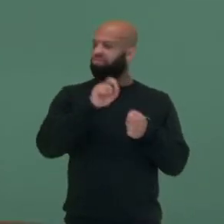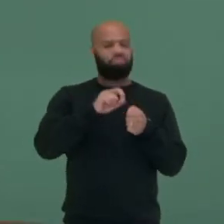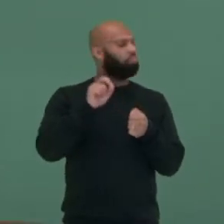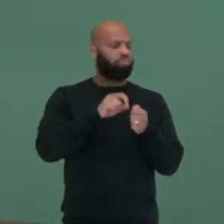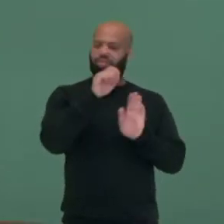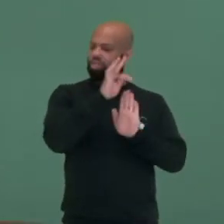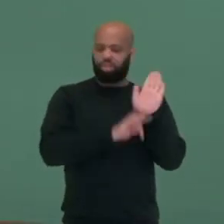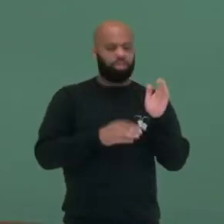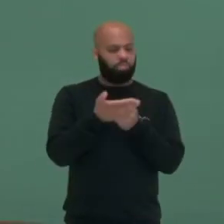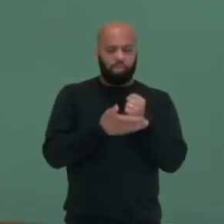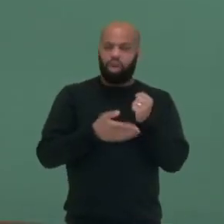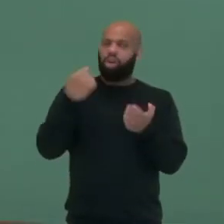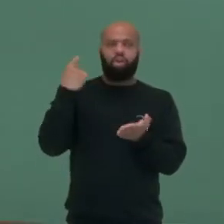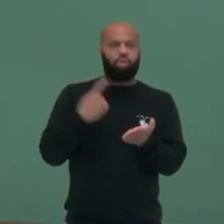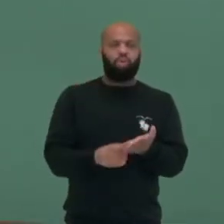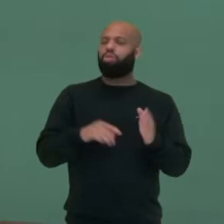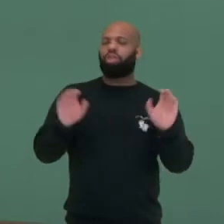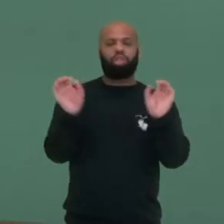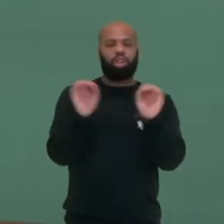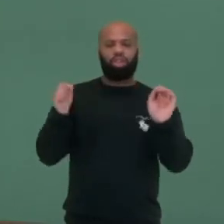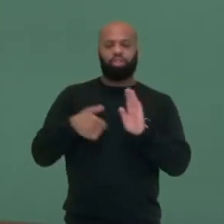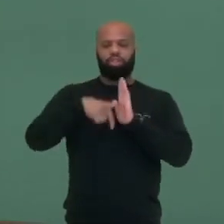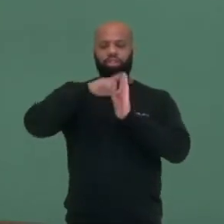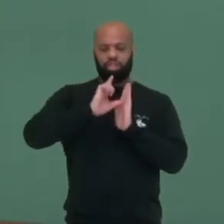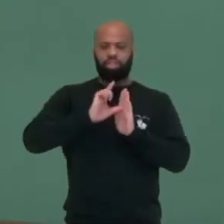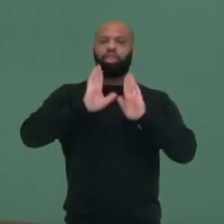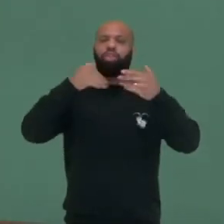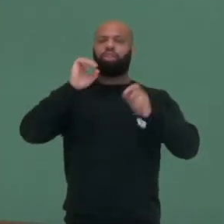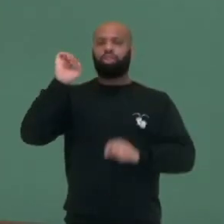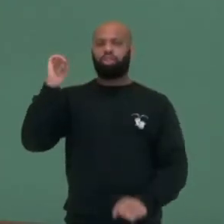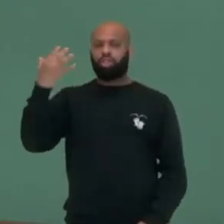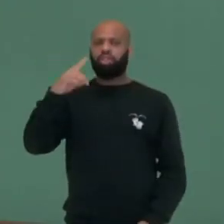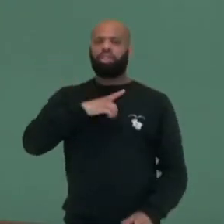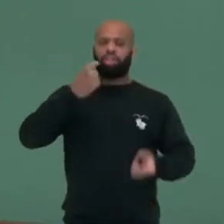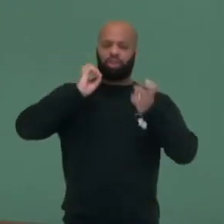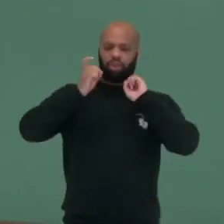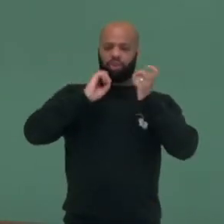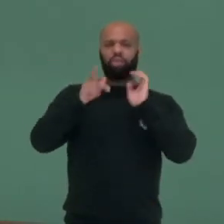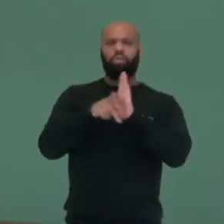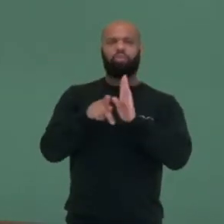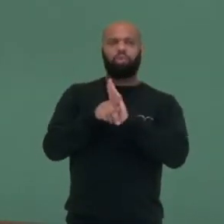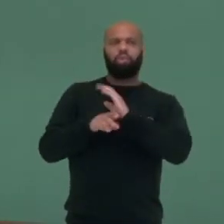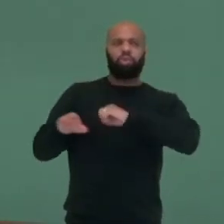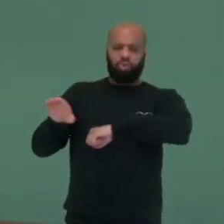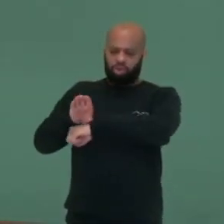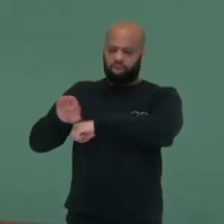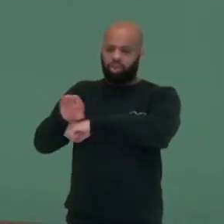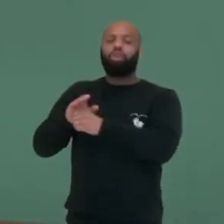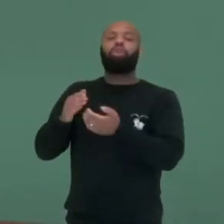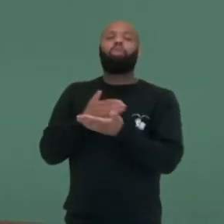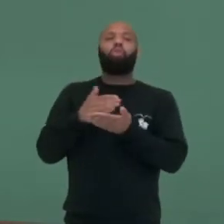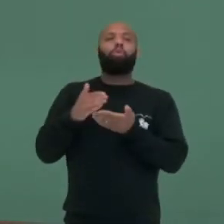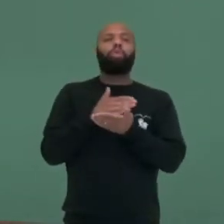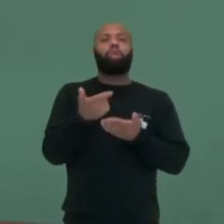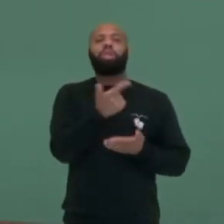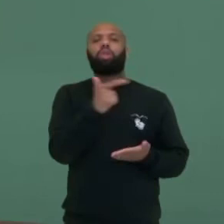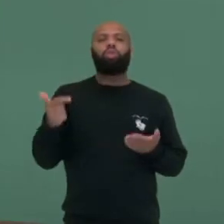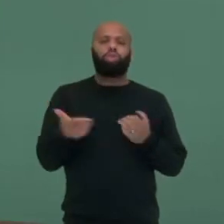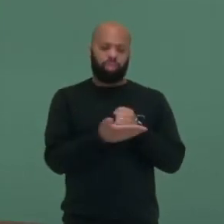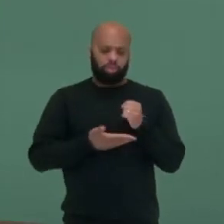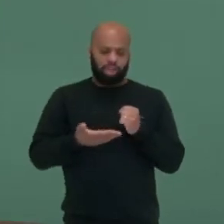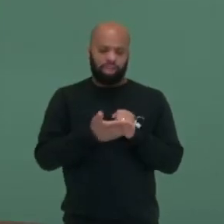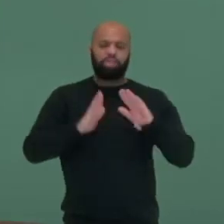houve um acordo prévio para votação, nada. A Assembleia Nacional Constituinte se iniciou sem uma base,